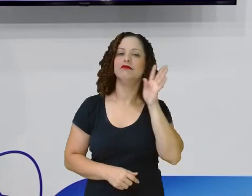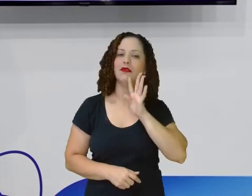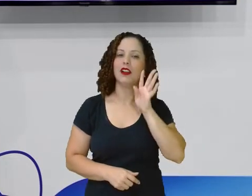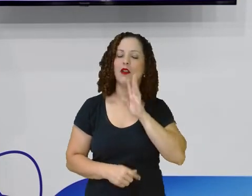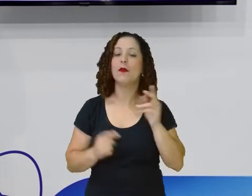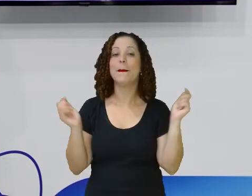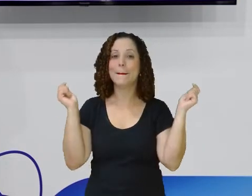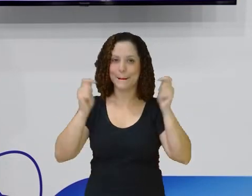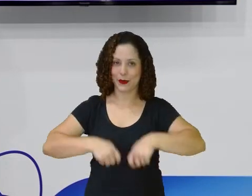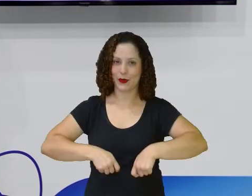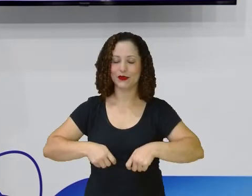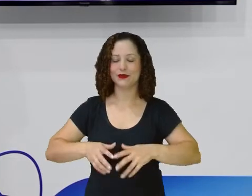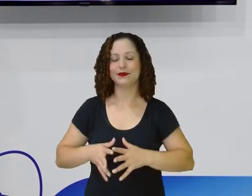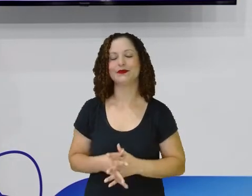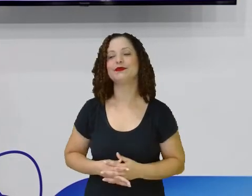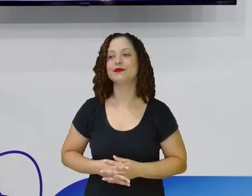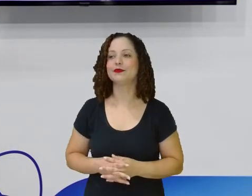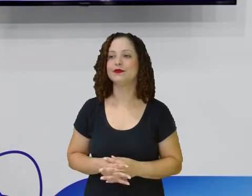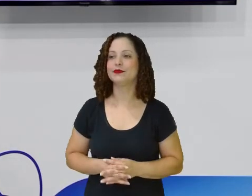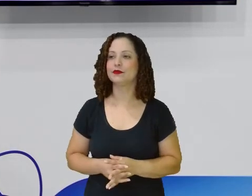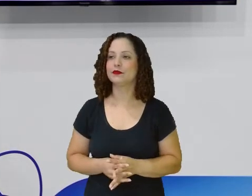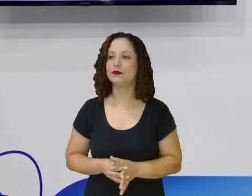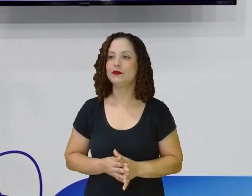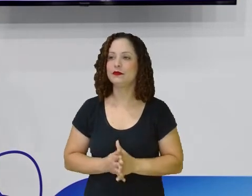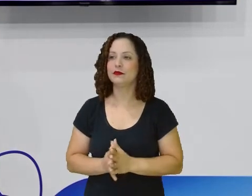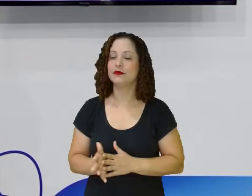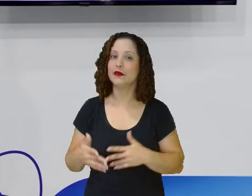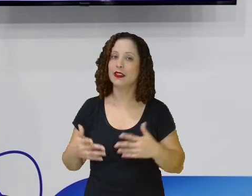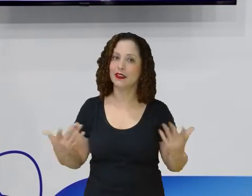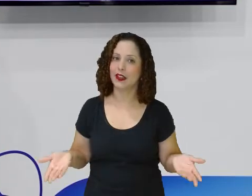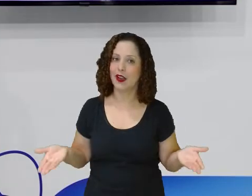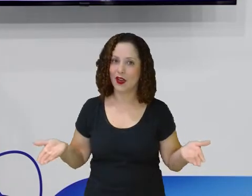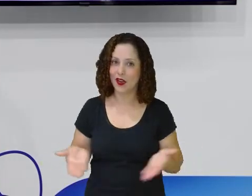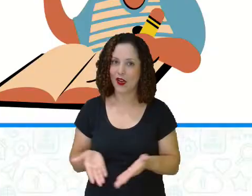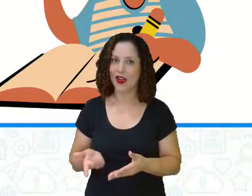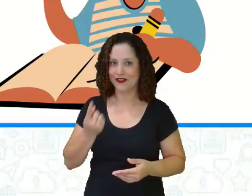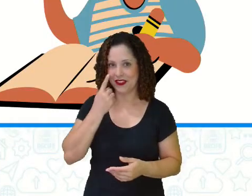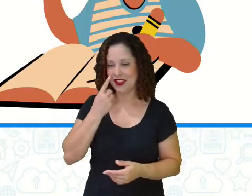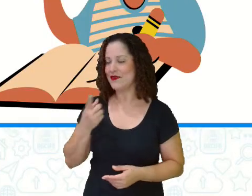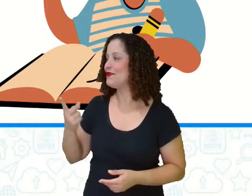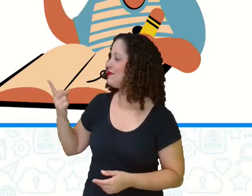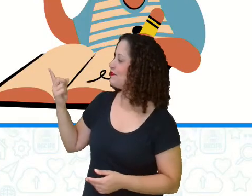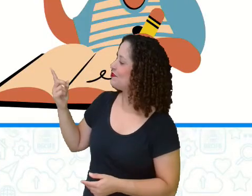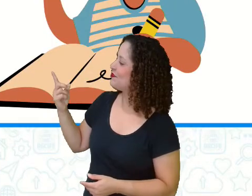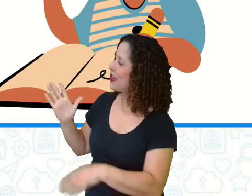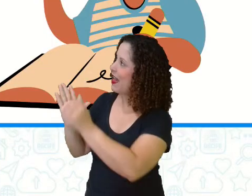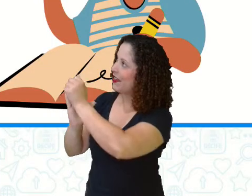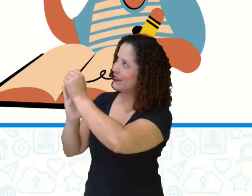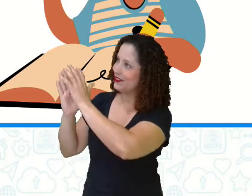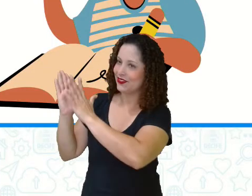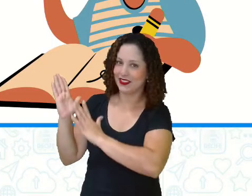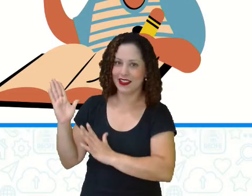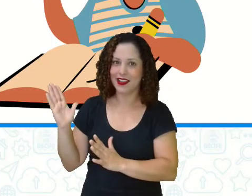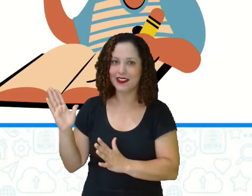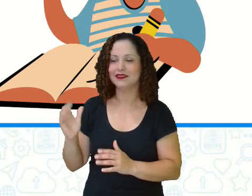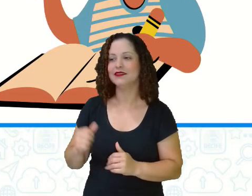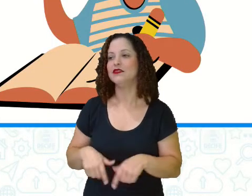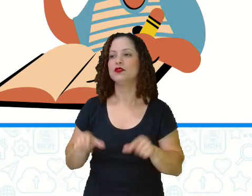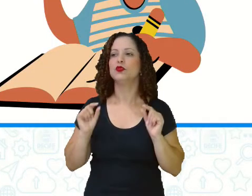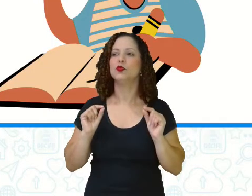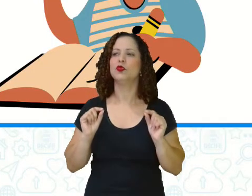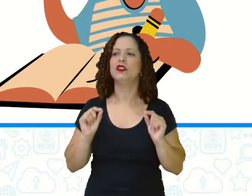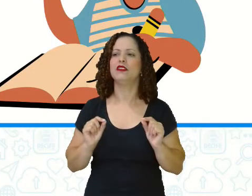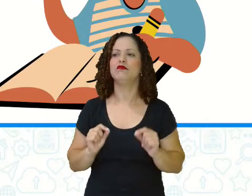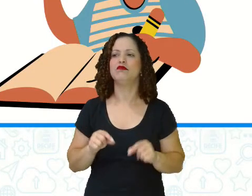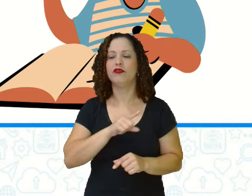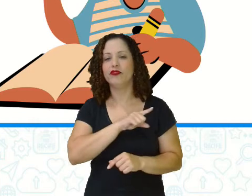coisa, isso mesmo. Inclusive, vai ser a sugestão da atividade. Quando eu fiz aqui na hora da atividade, eu coloquei assim: o